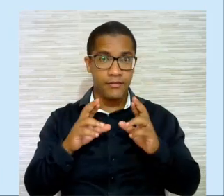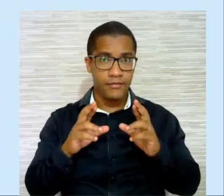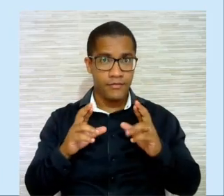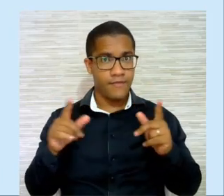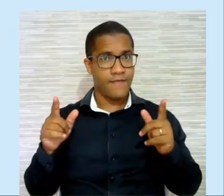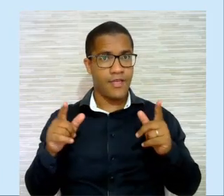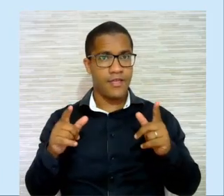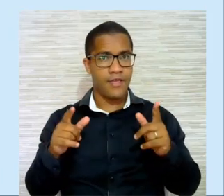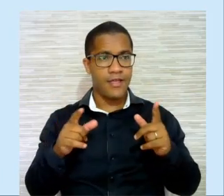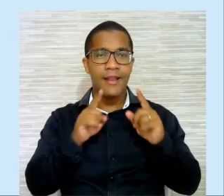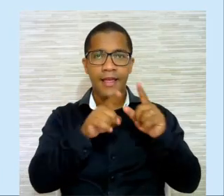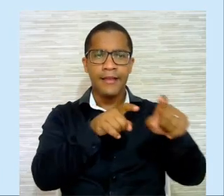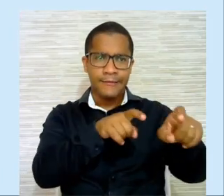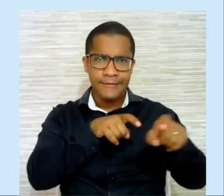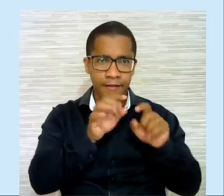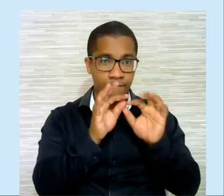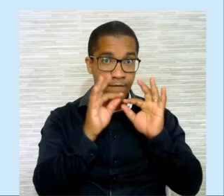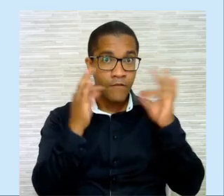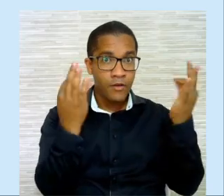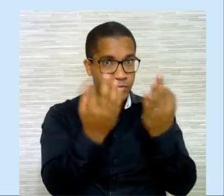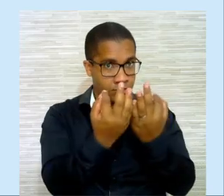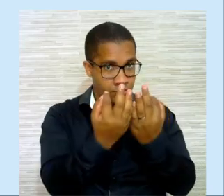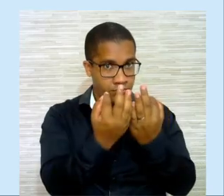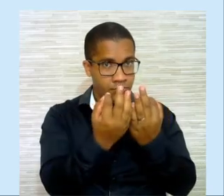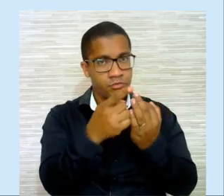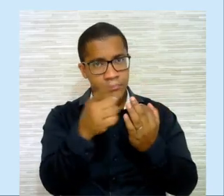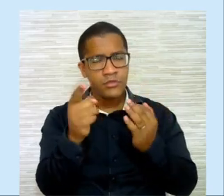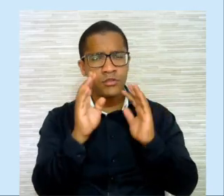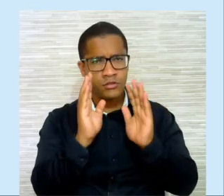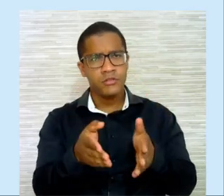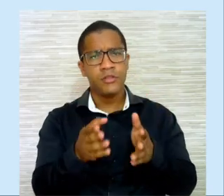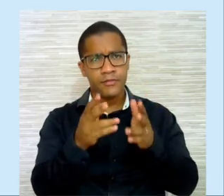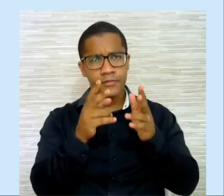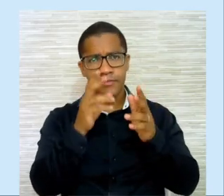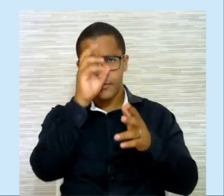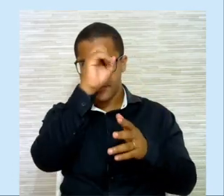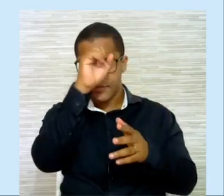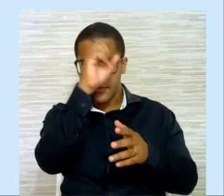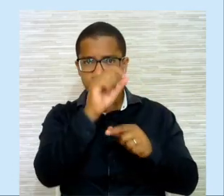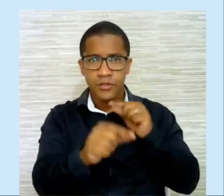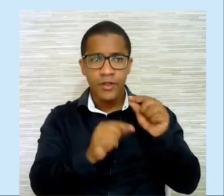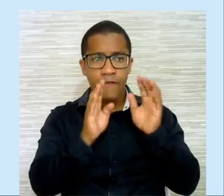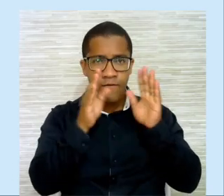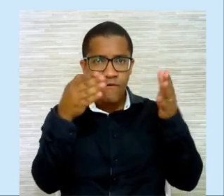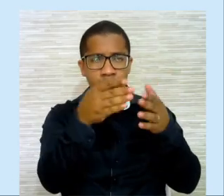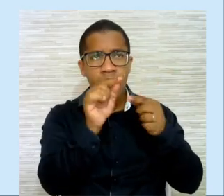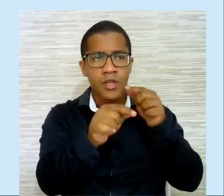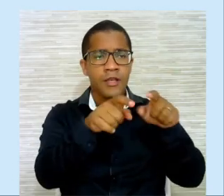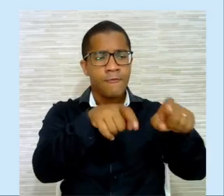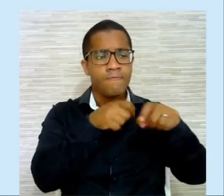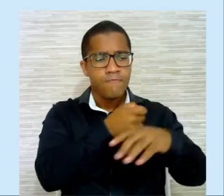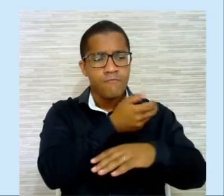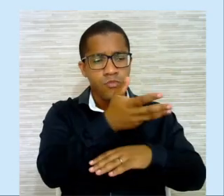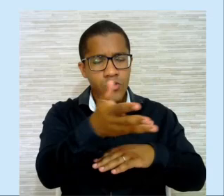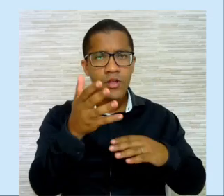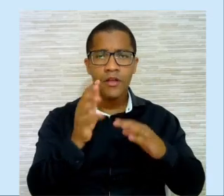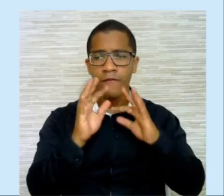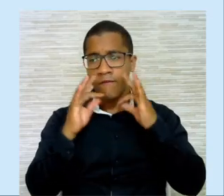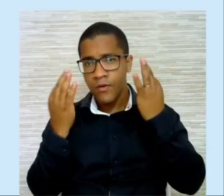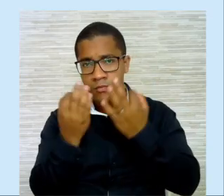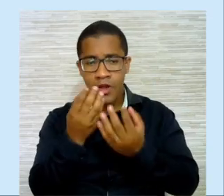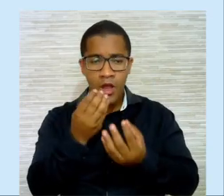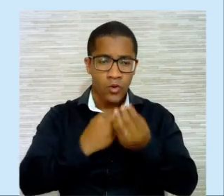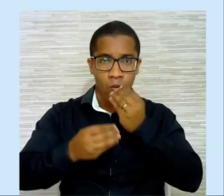muito grande entre a agricultura familiar, que a gente viu que era uma agricultura mais voltada para a produção de alimentos familiar, para a